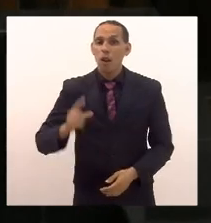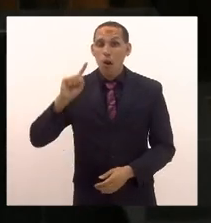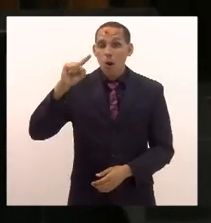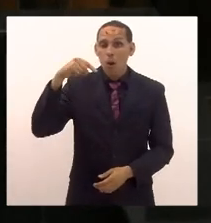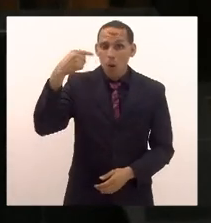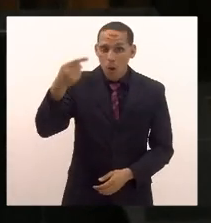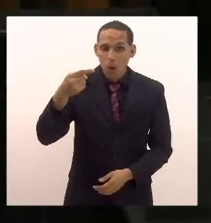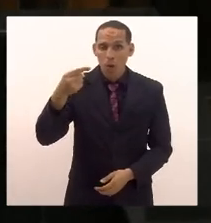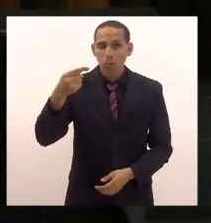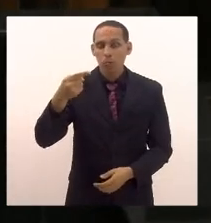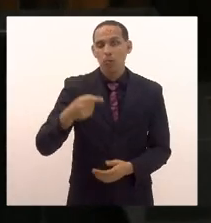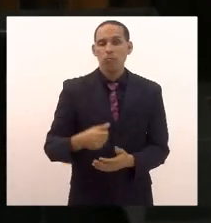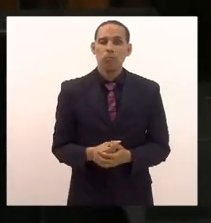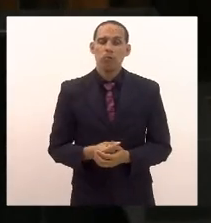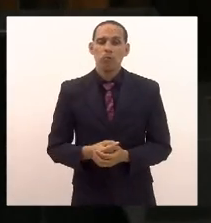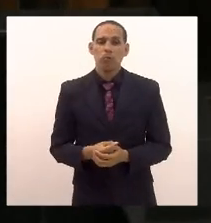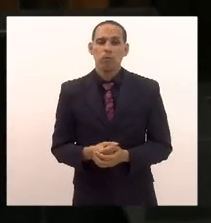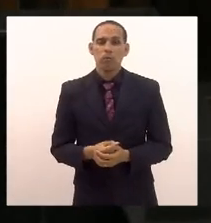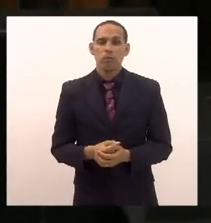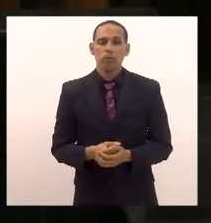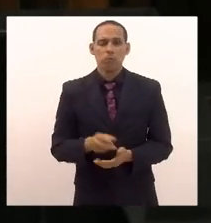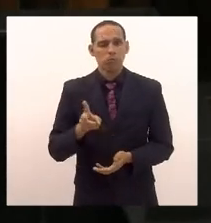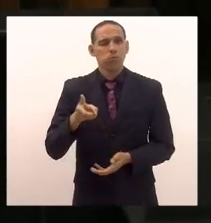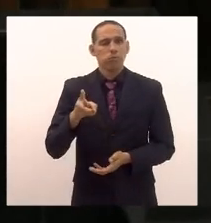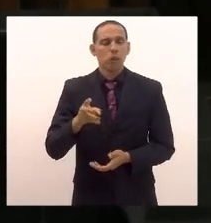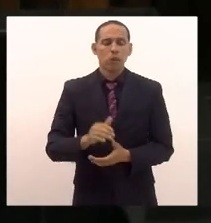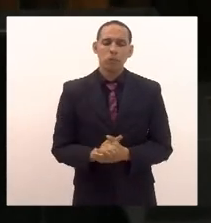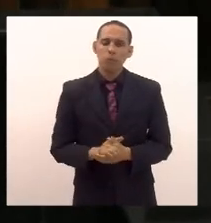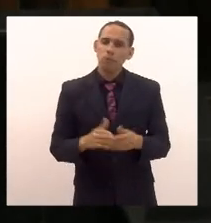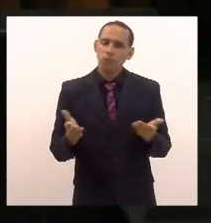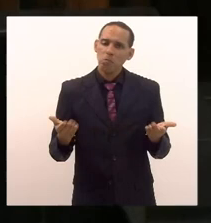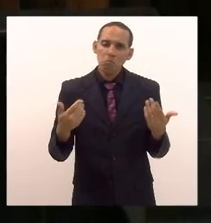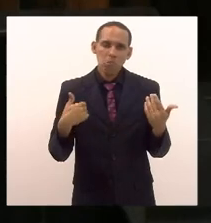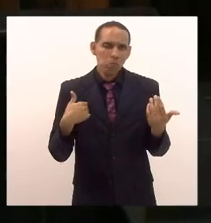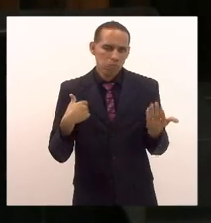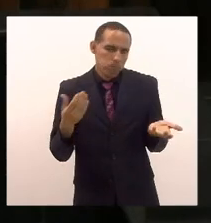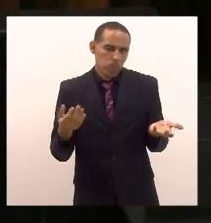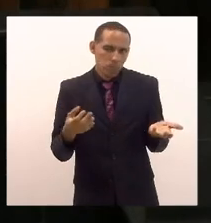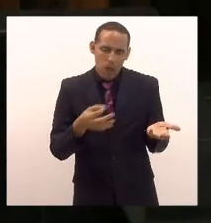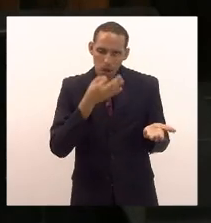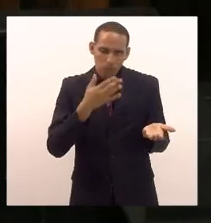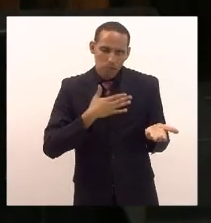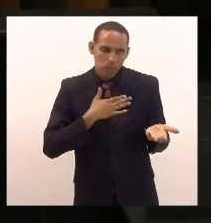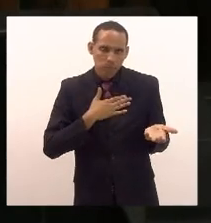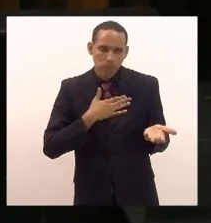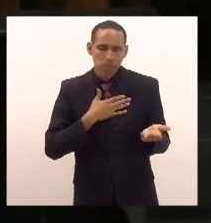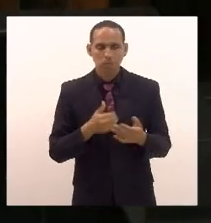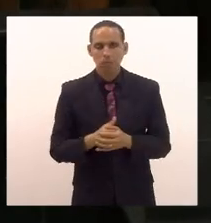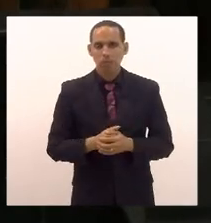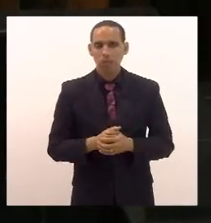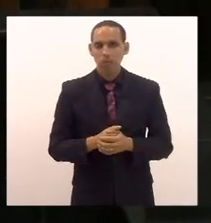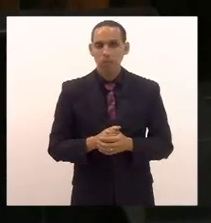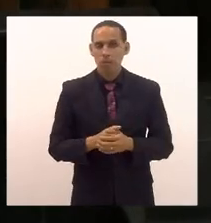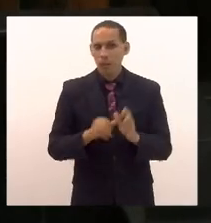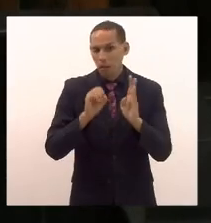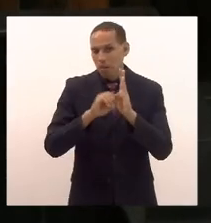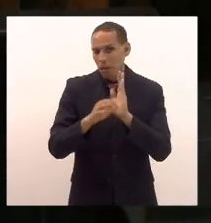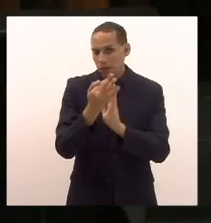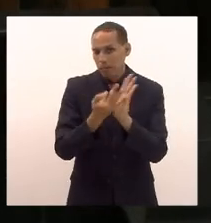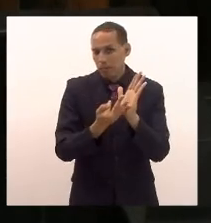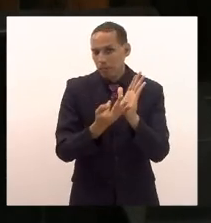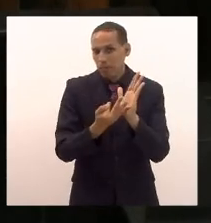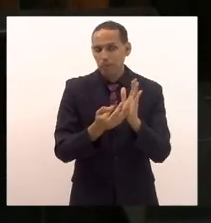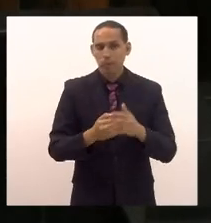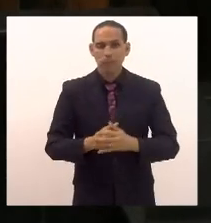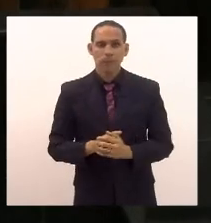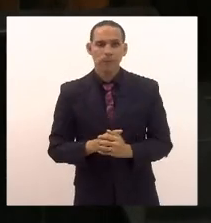sucede bom então acho eu que também o benefício fiscal